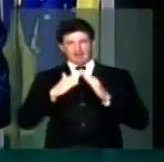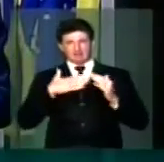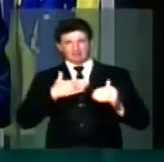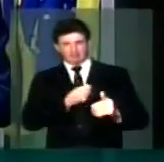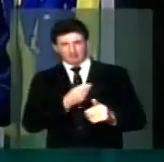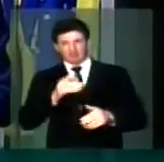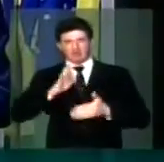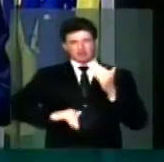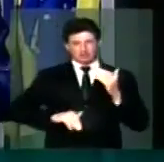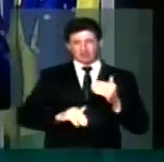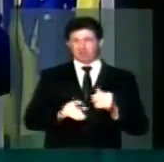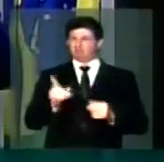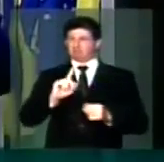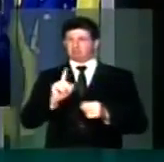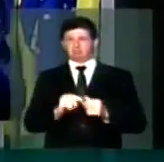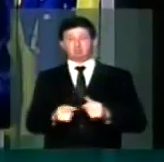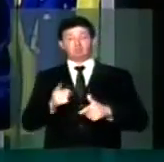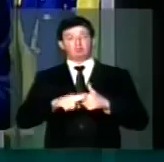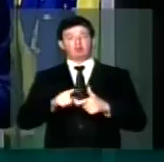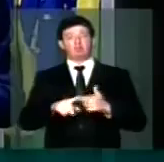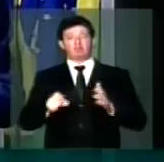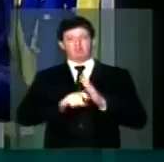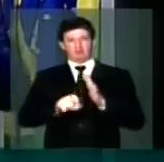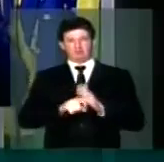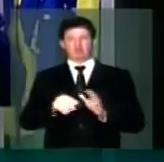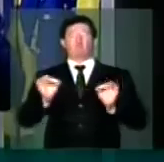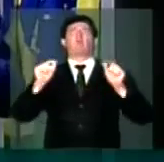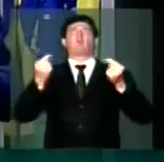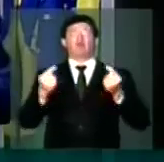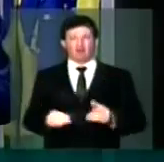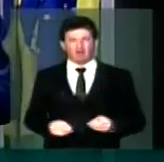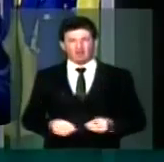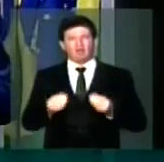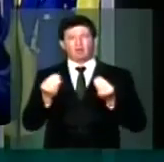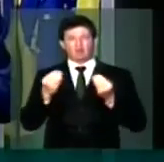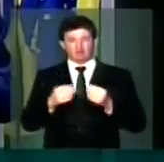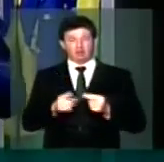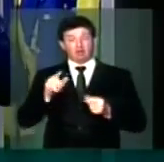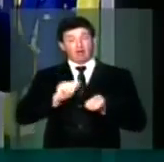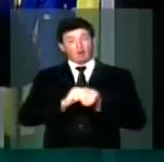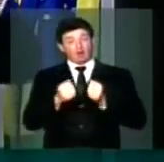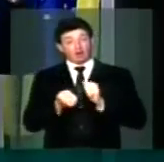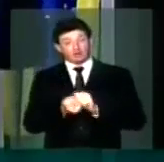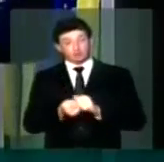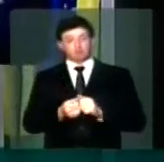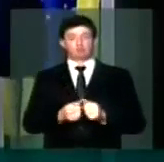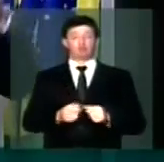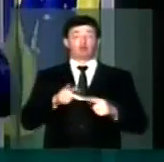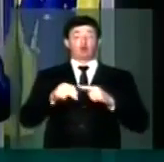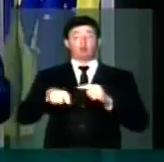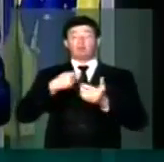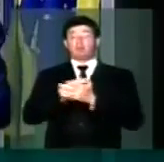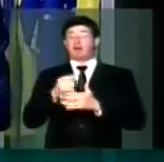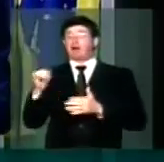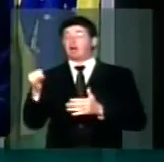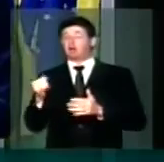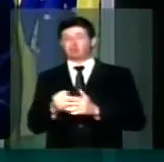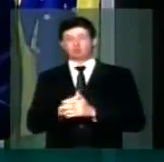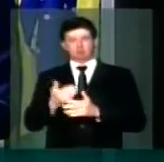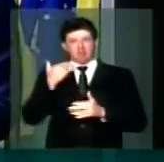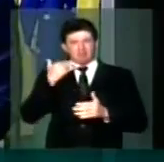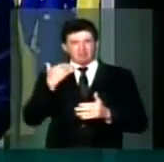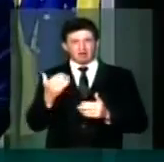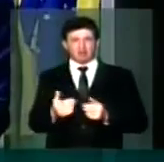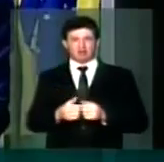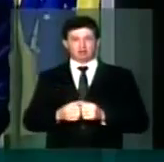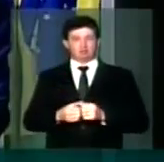Minha Vida? Choque fiscal é o quê? É um baita de ajuste que se corta para pagar juros para os